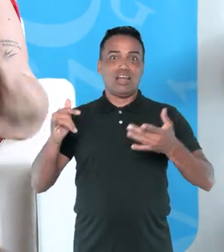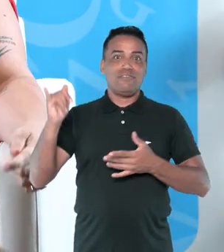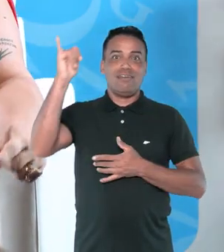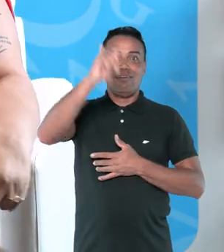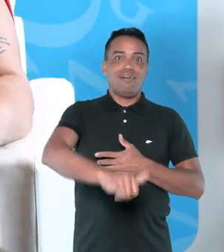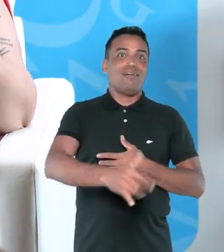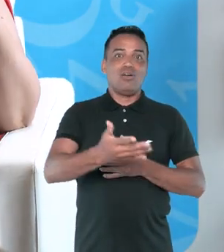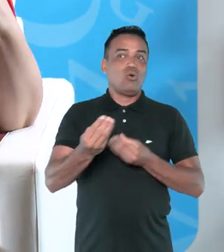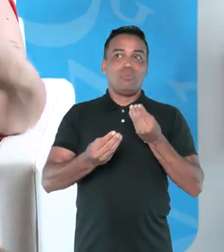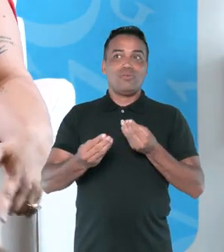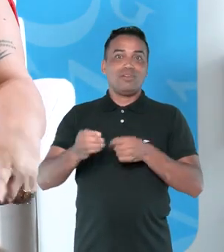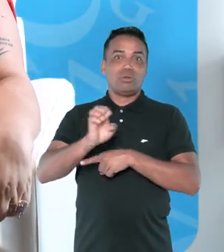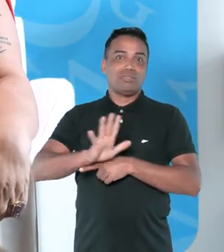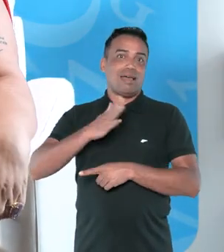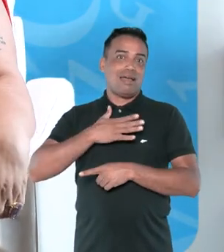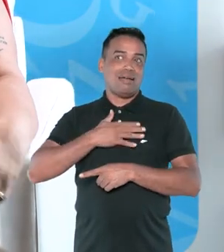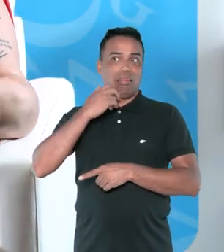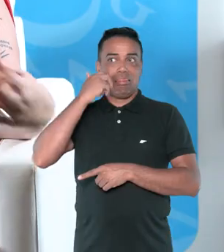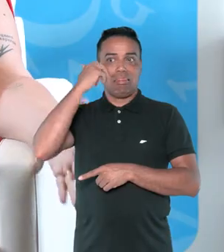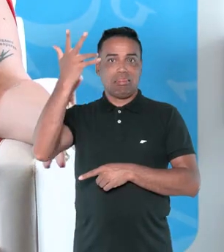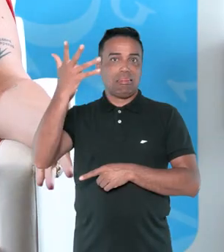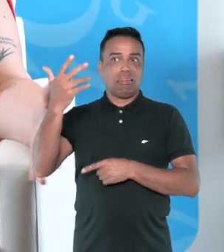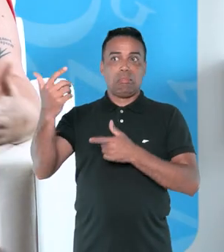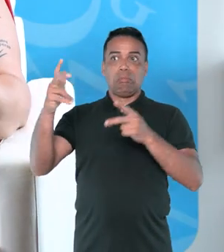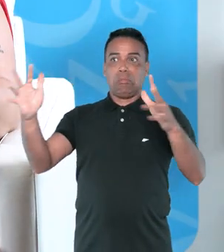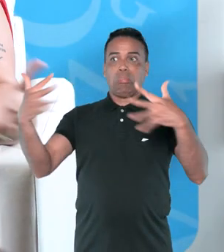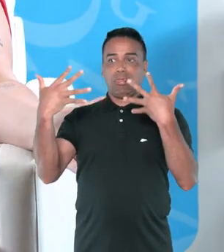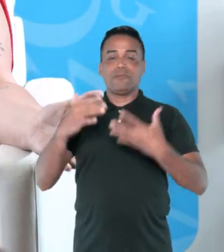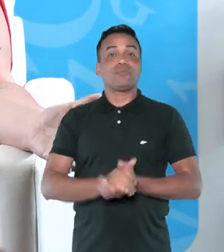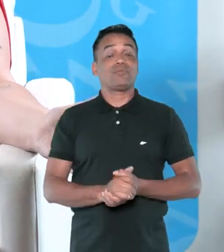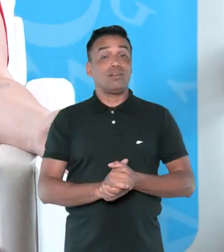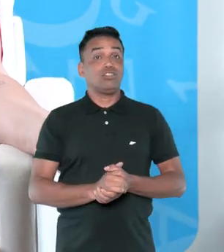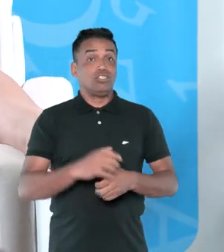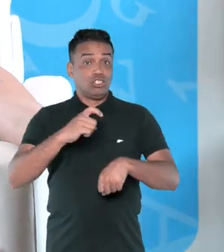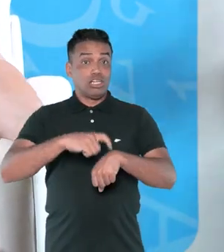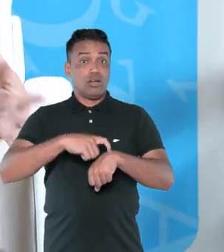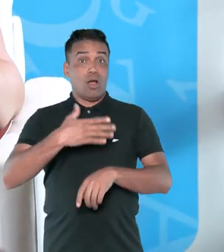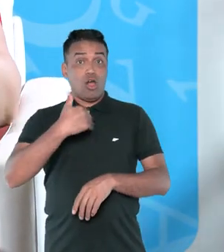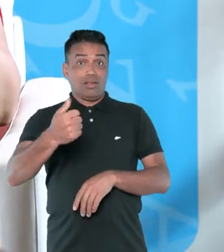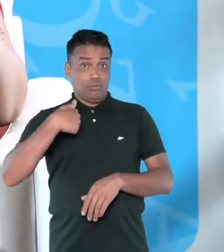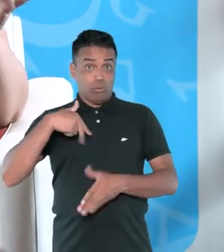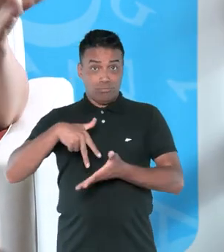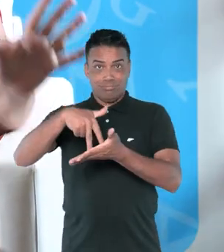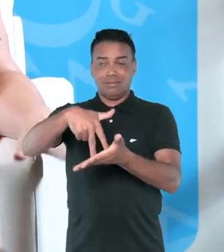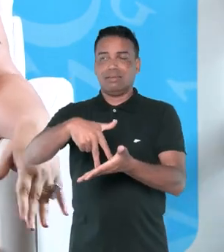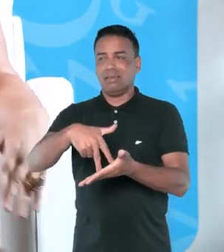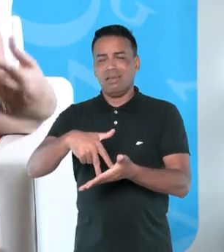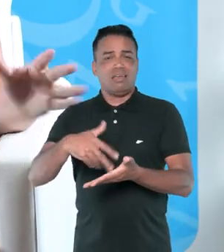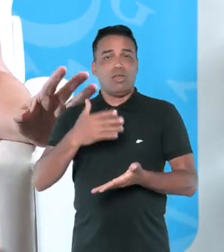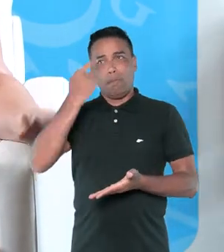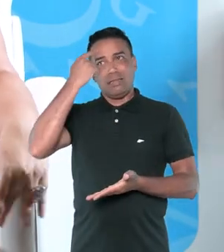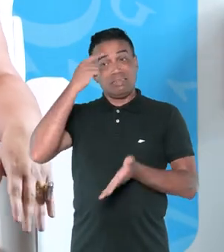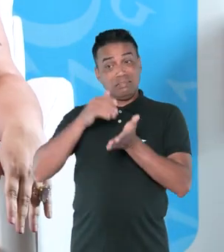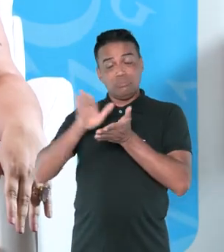dizer lá em Fortaleza? A vergonha que eu ia passar. Aí chegou a minha vez, eu estava tão anestesiada já, muito, muito convicta que eu ia ser